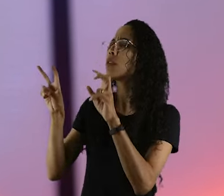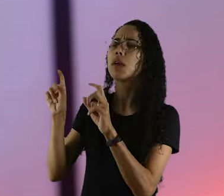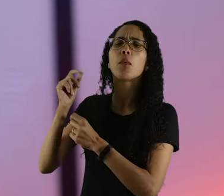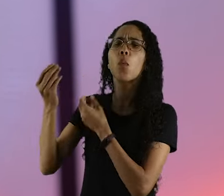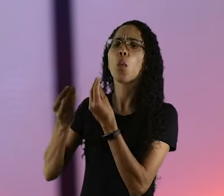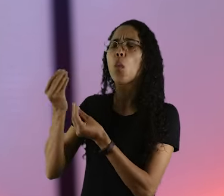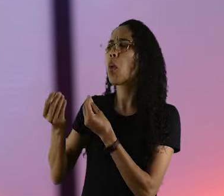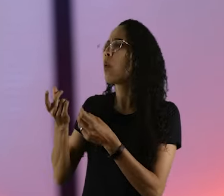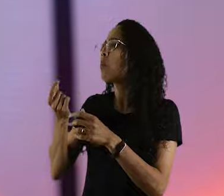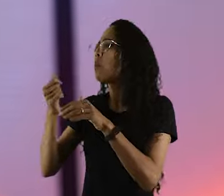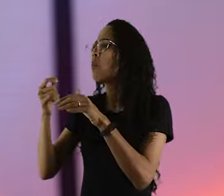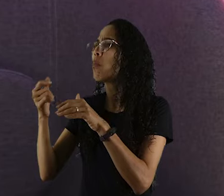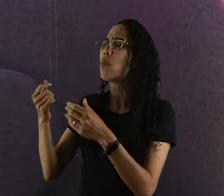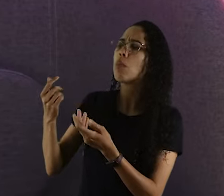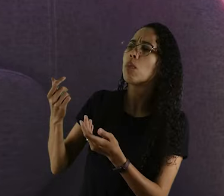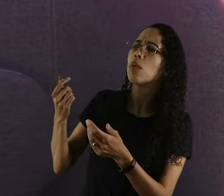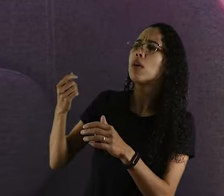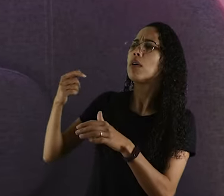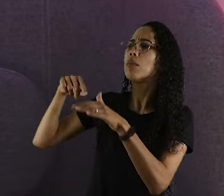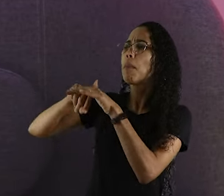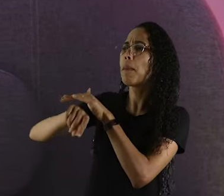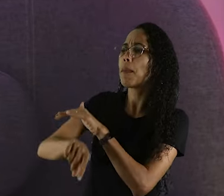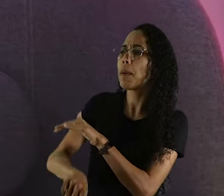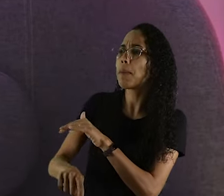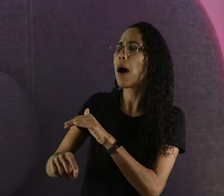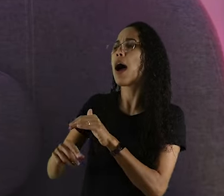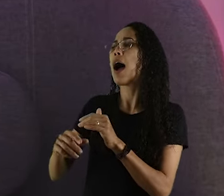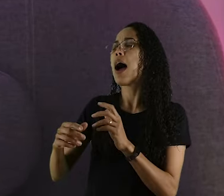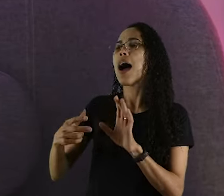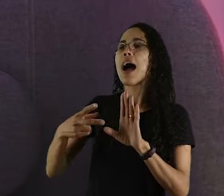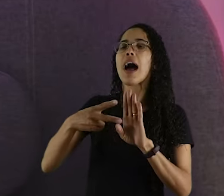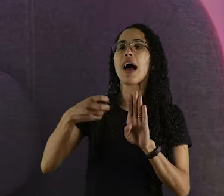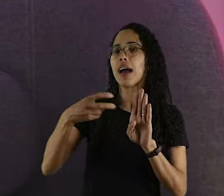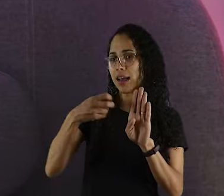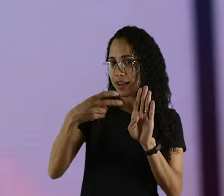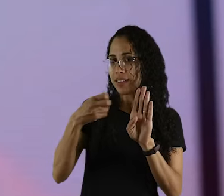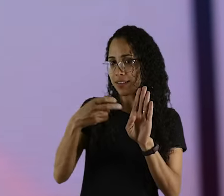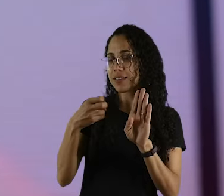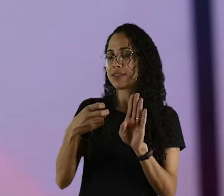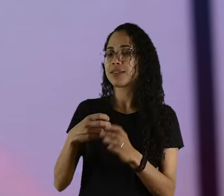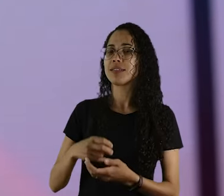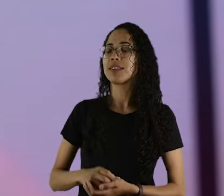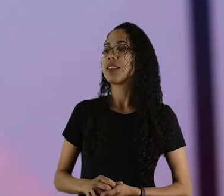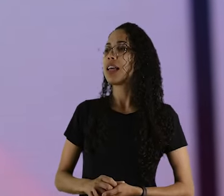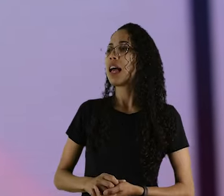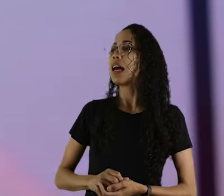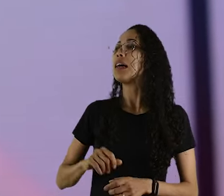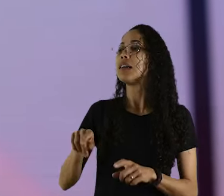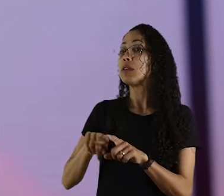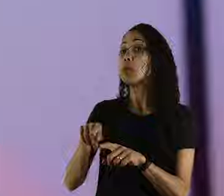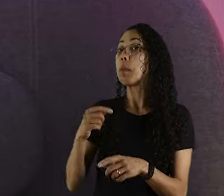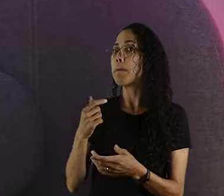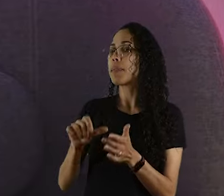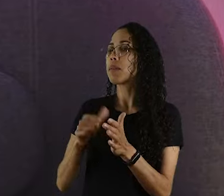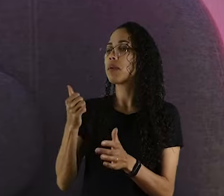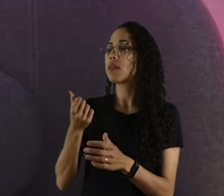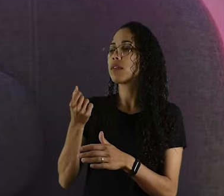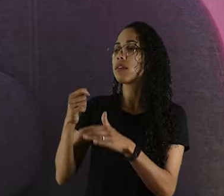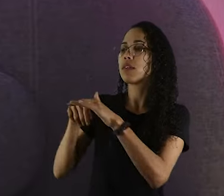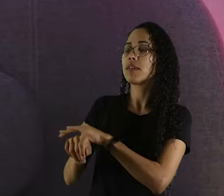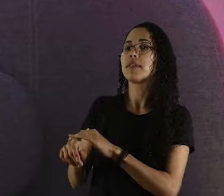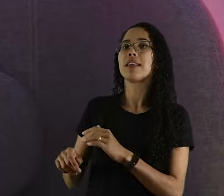falava como adentrar, tipo, profundamente na área de criptomoeda. É a primeira vez que eu fui investir em criptomoeda. Eu deixo